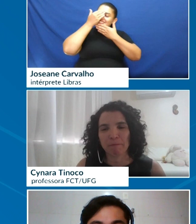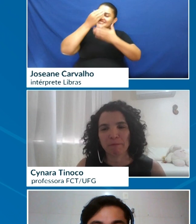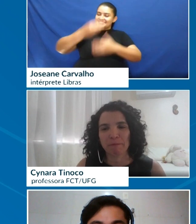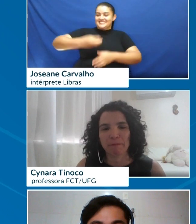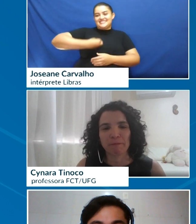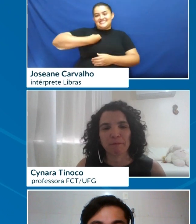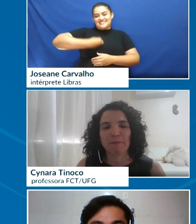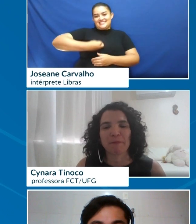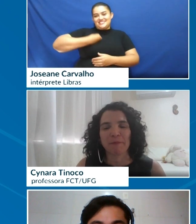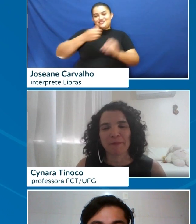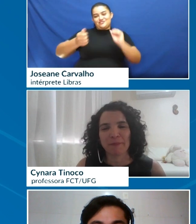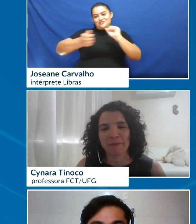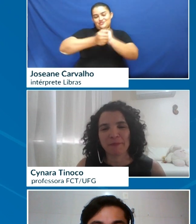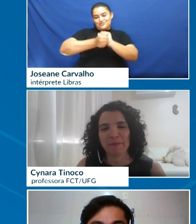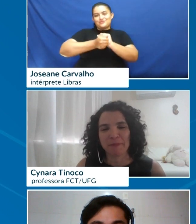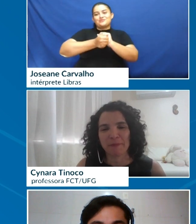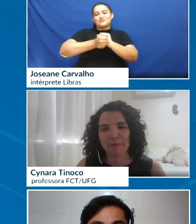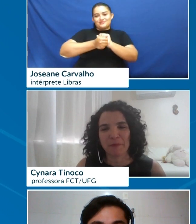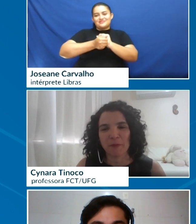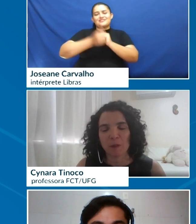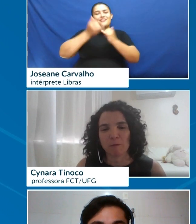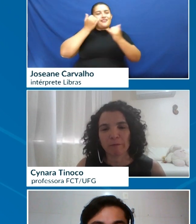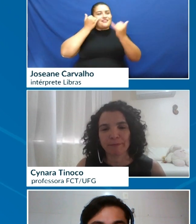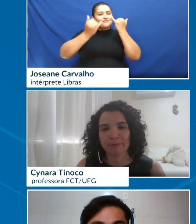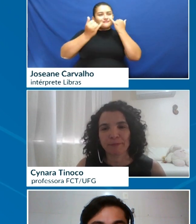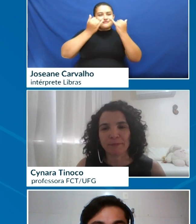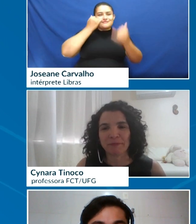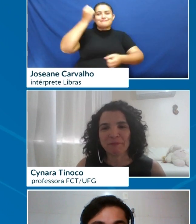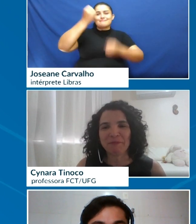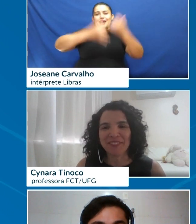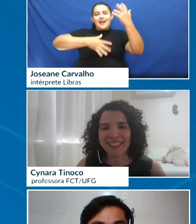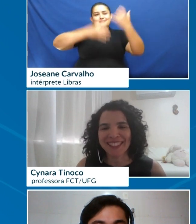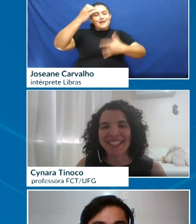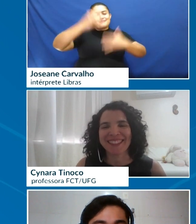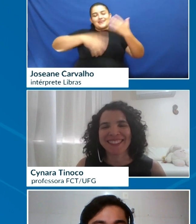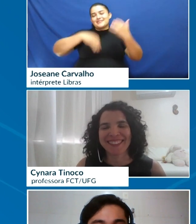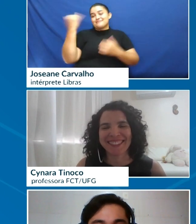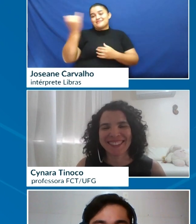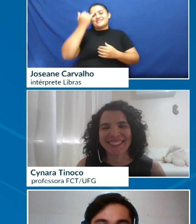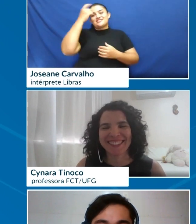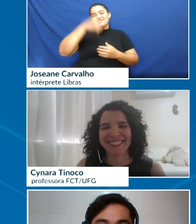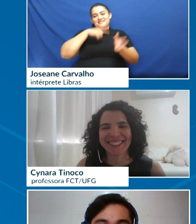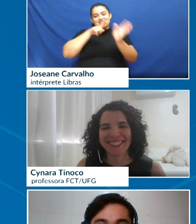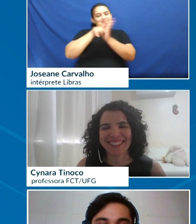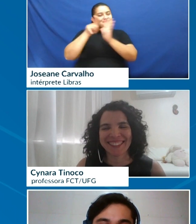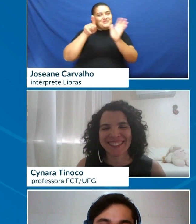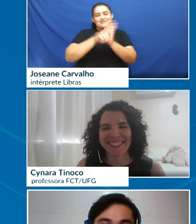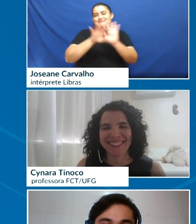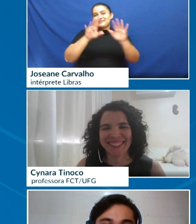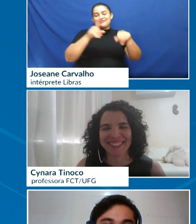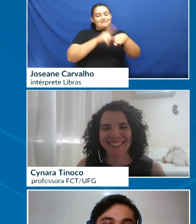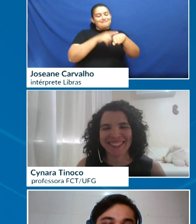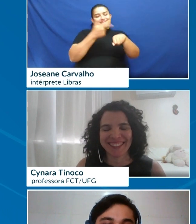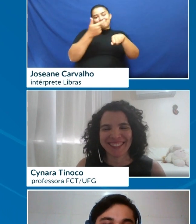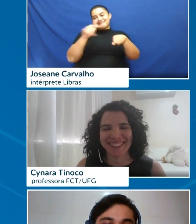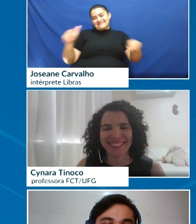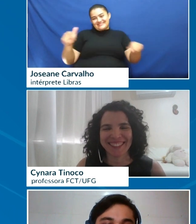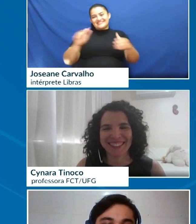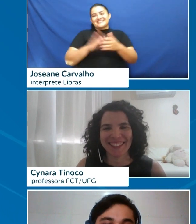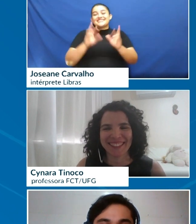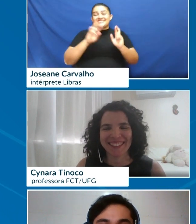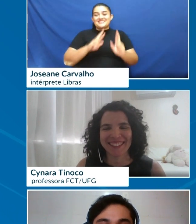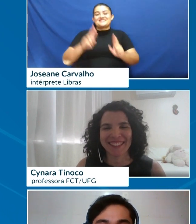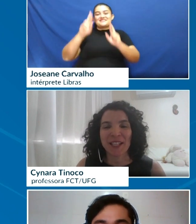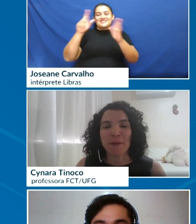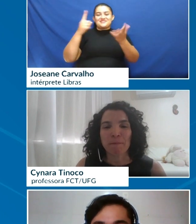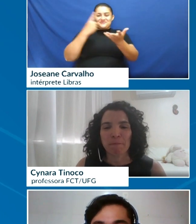participação aqui conosco, com essas informações. Tinha mais perguntas, mas não dá tempo. Tomara que a gente tenha um outro momento aí para a gente falar um pouco mais sobre